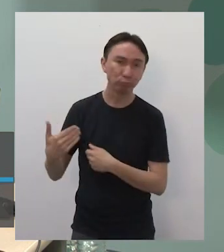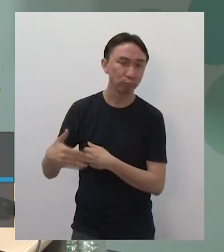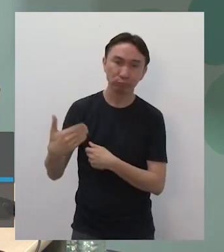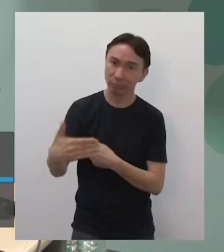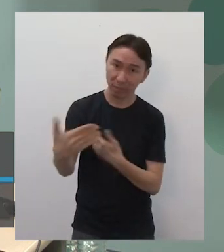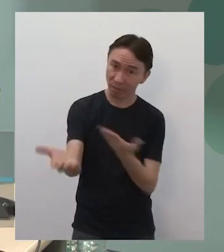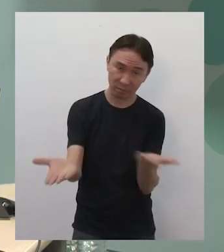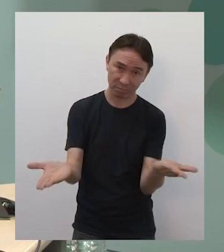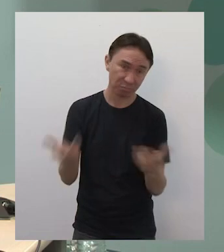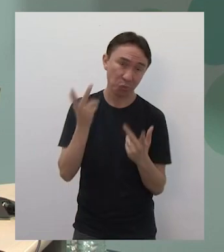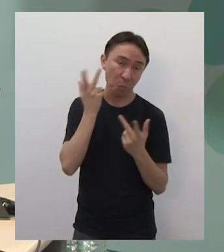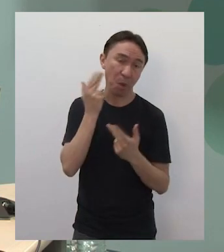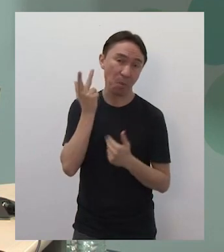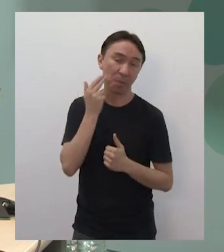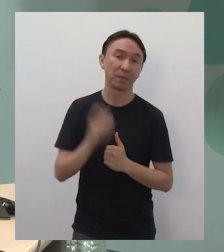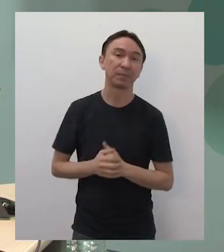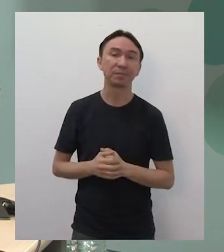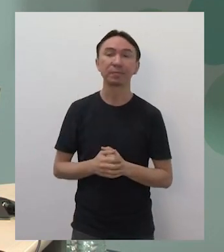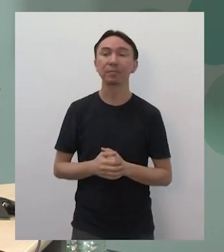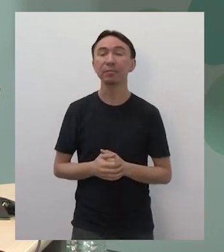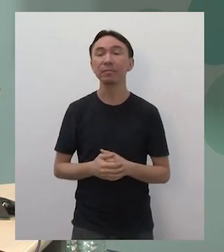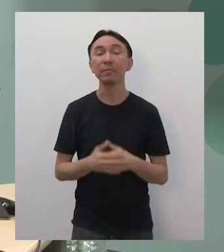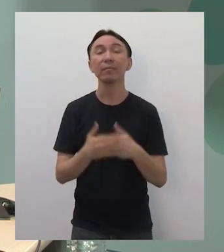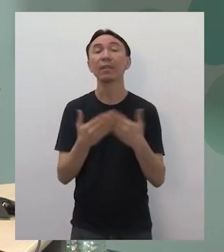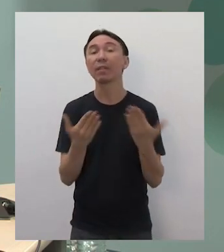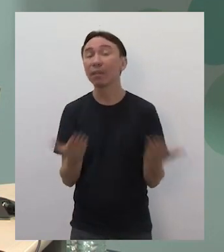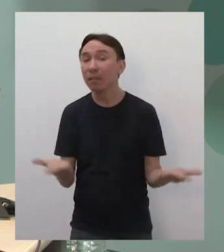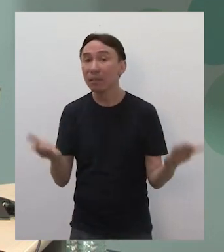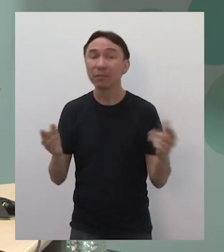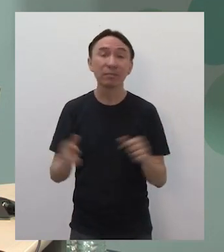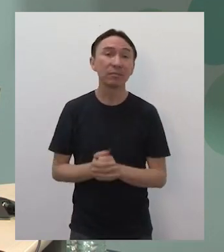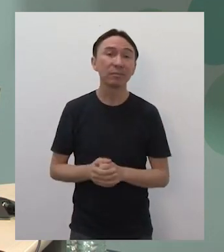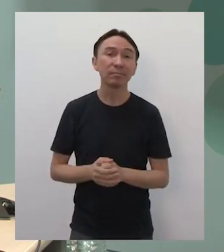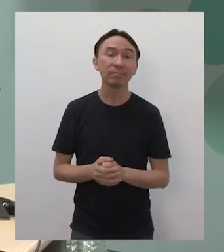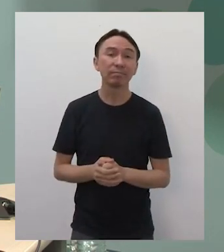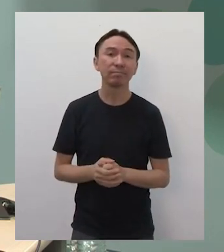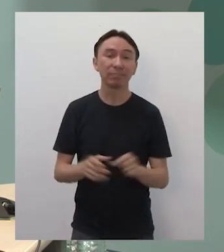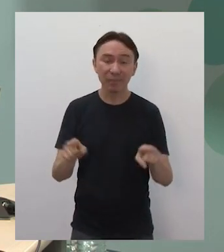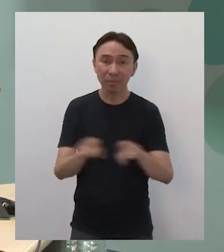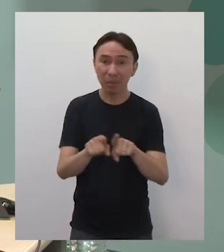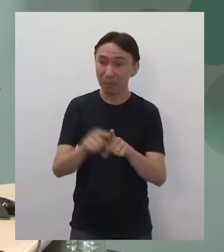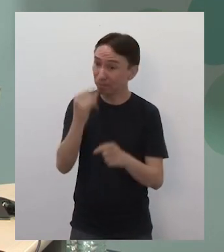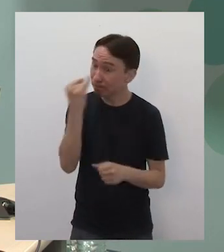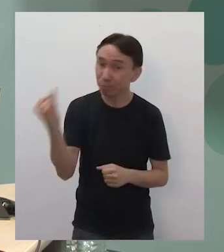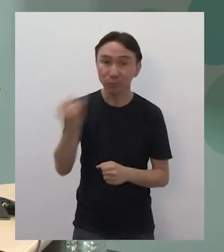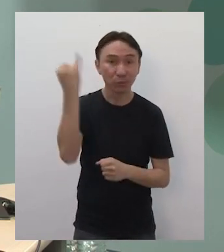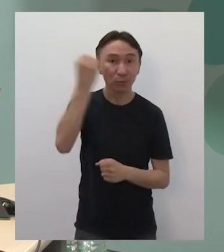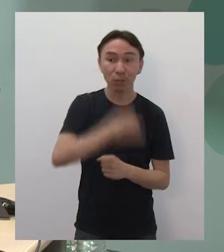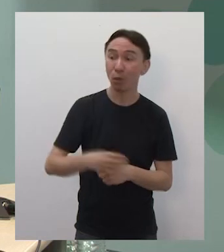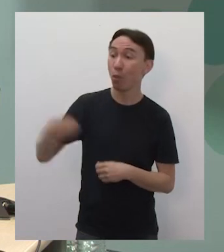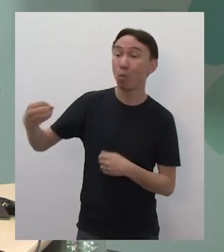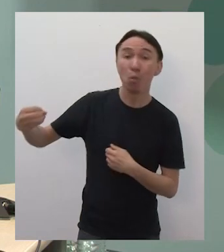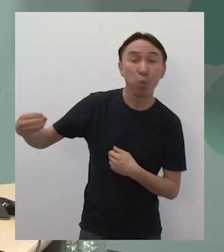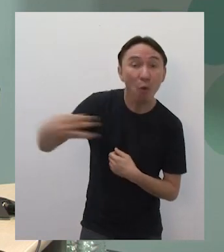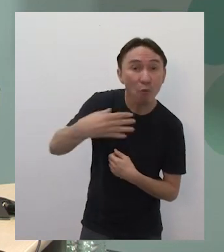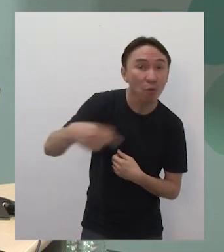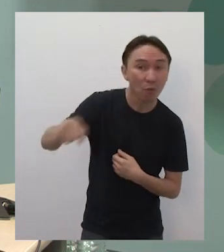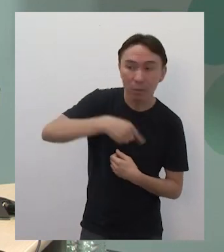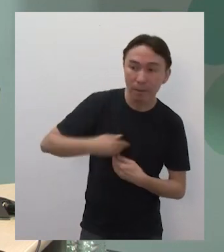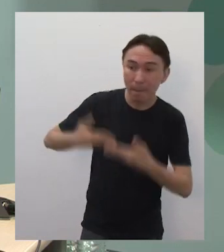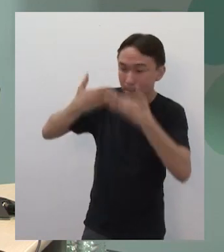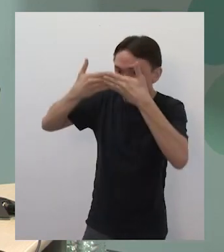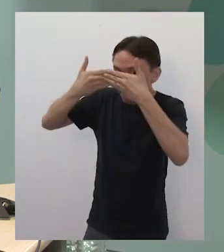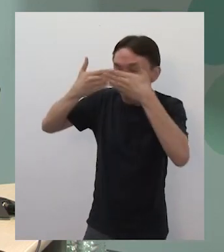nossas práticas. E é fundamental também para que a gente se abra para esse novo. Mas, ao mesmo tempo, a gente tem essa questão aí do erro,